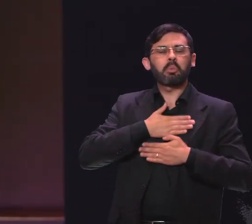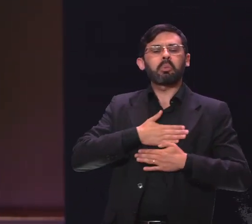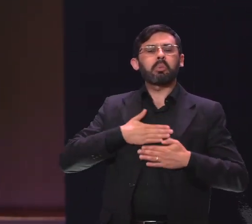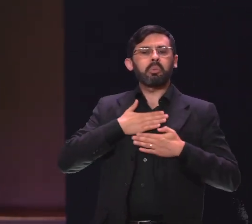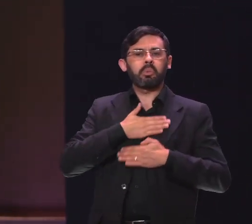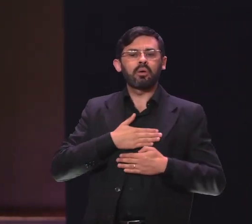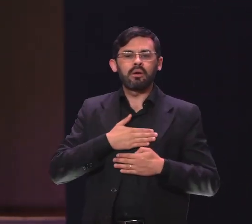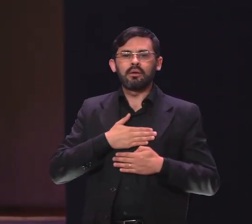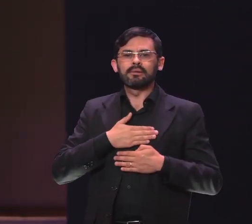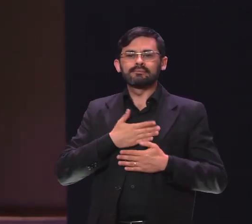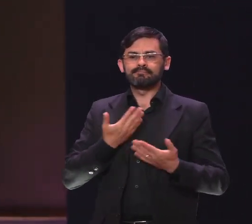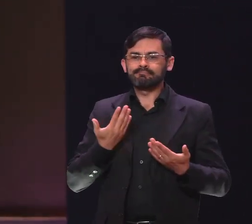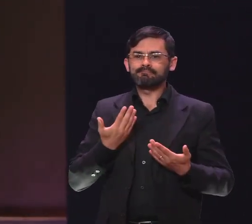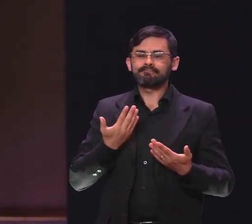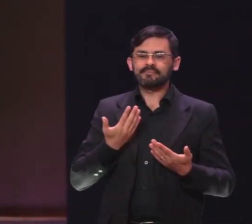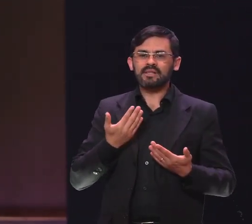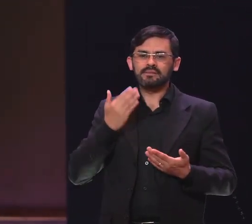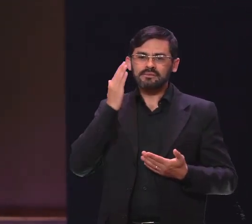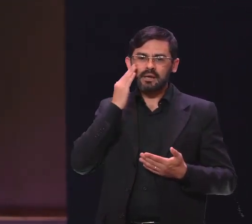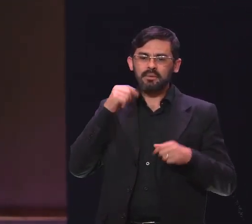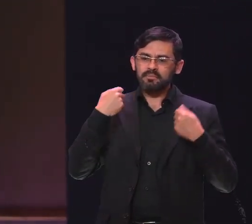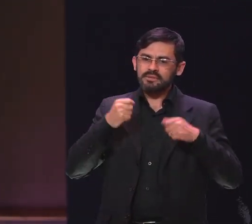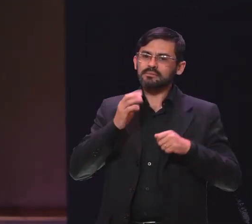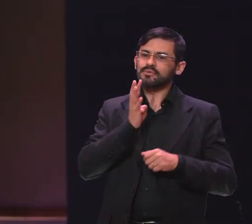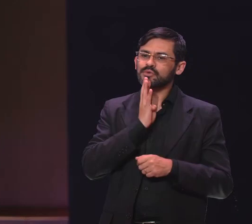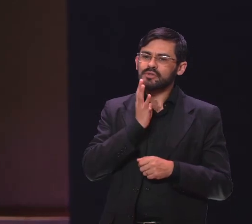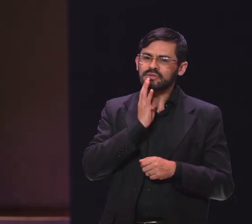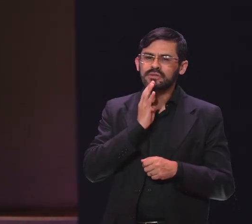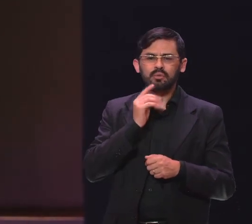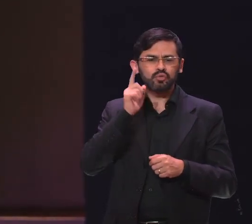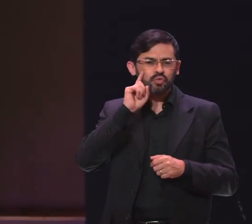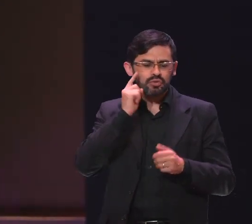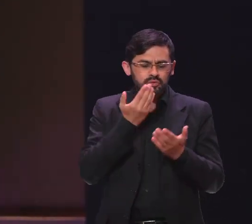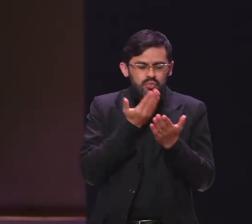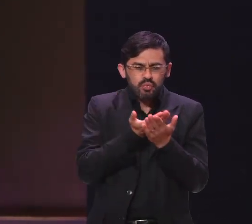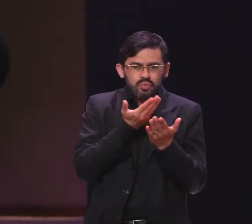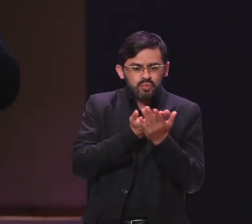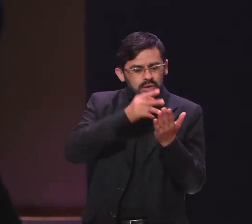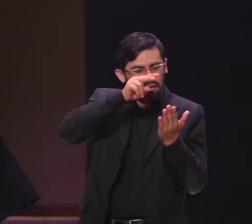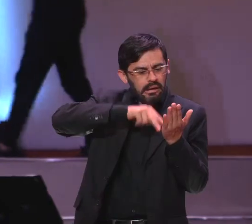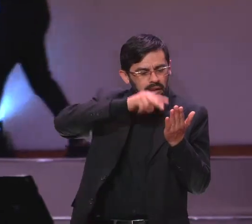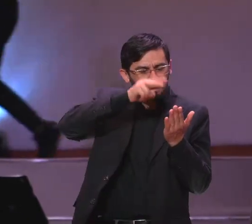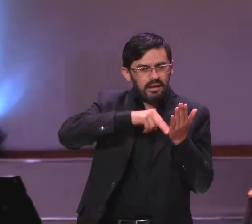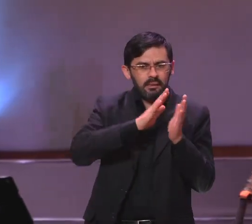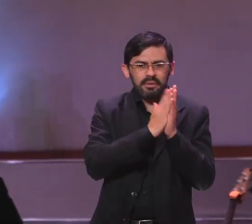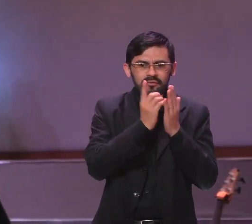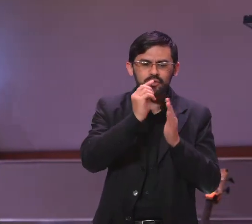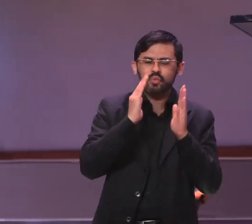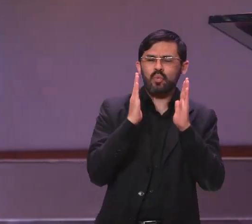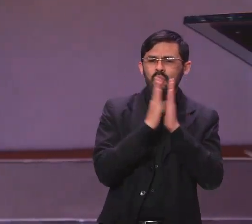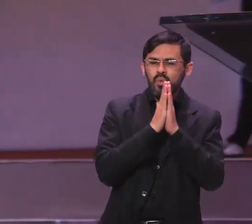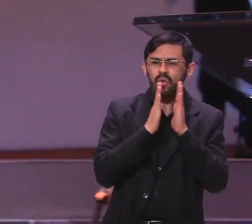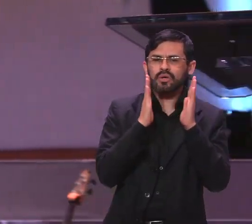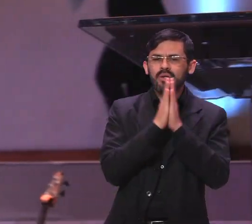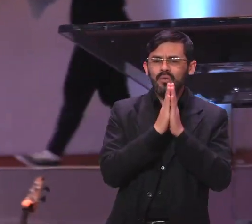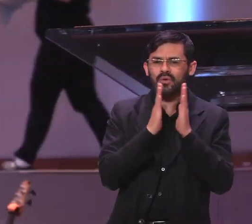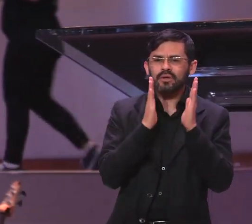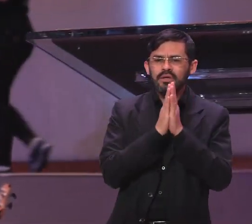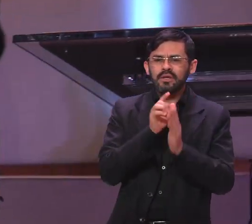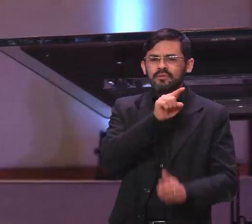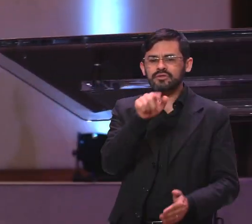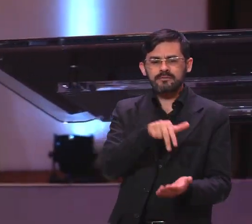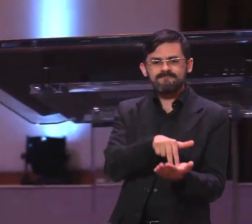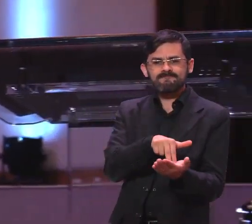não preparamos o nosso próprio alimento. Faça a tua devocional todos os dias, leia a Bíblia todos os dias, e você não